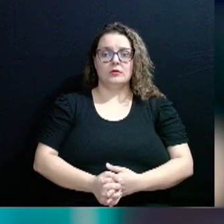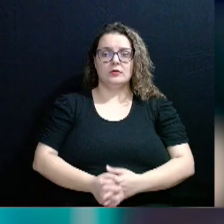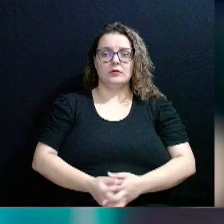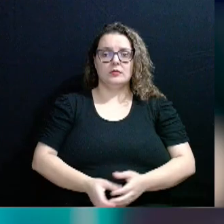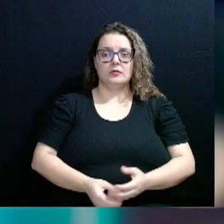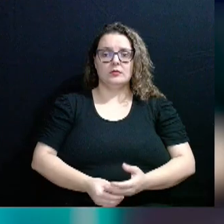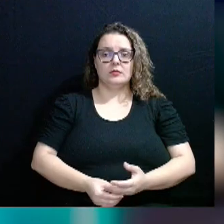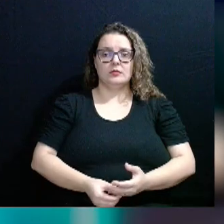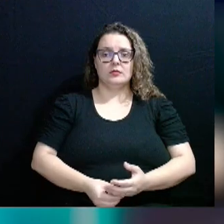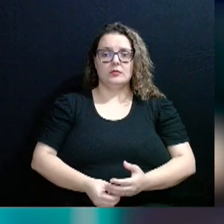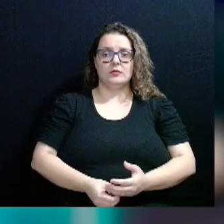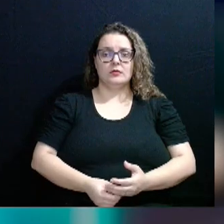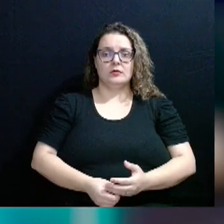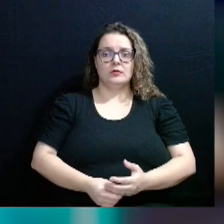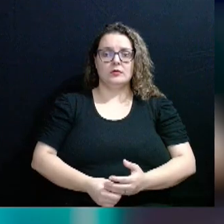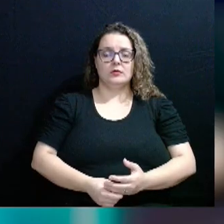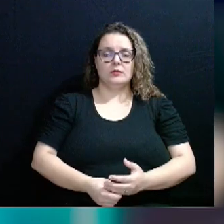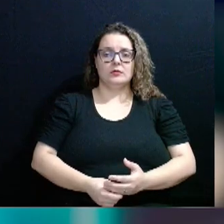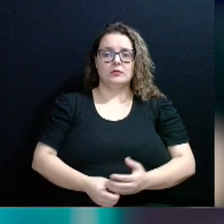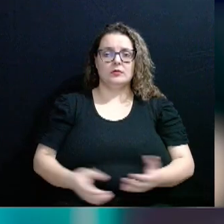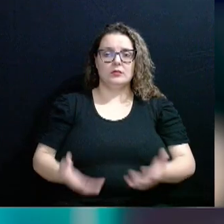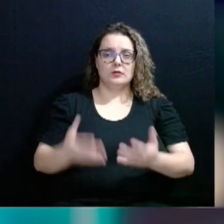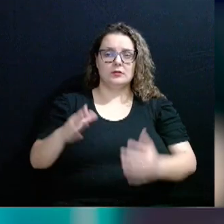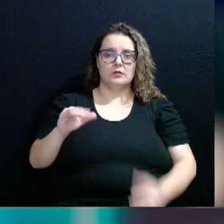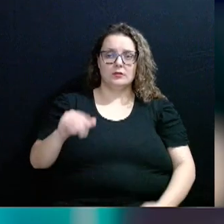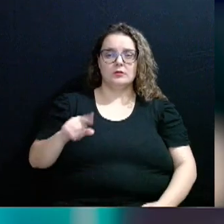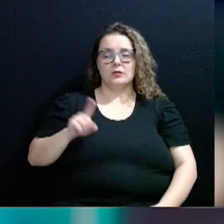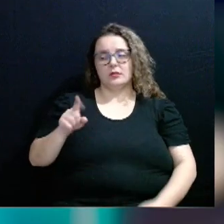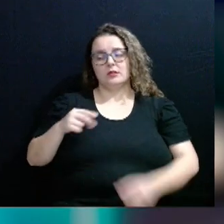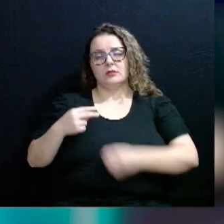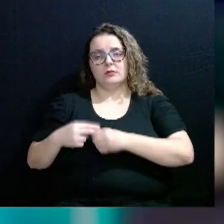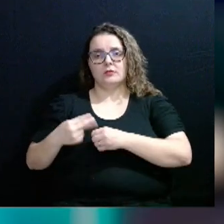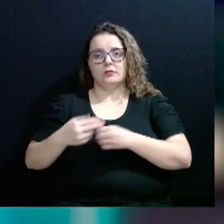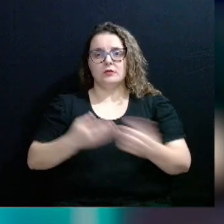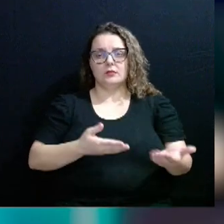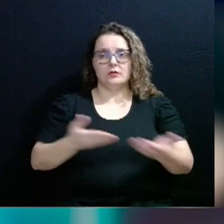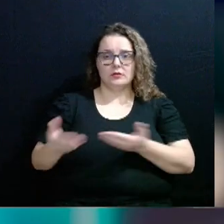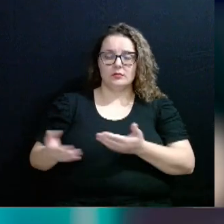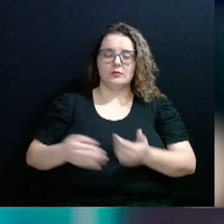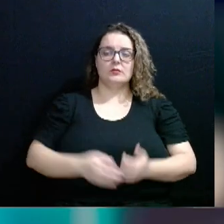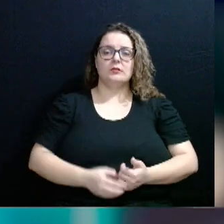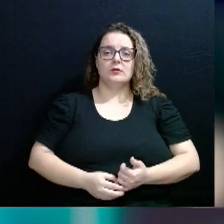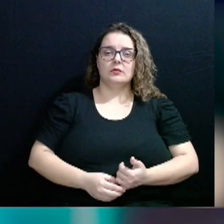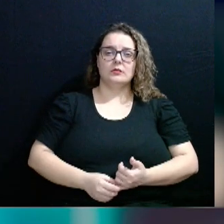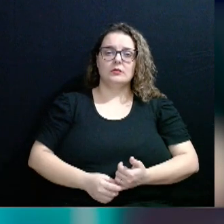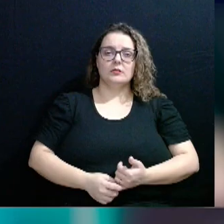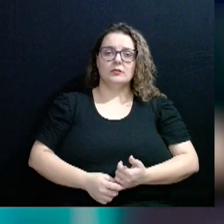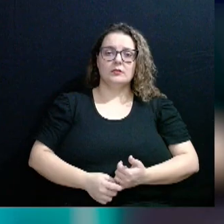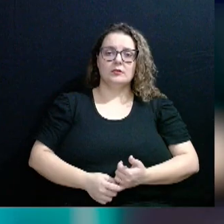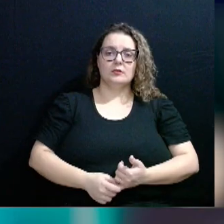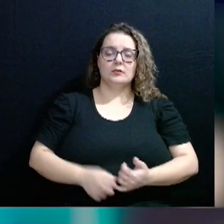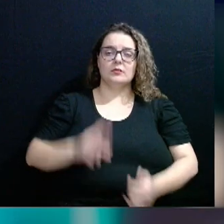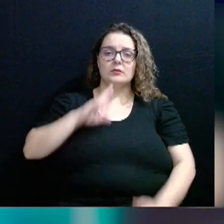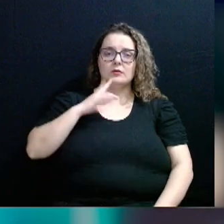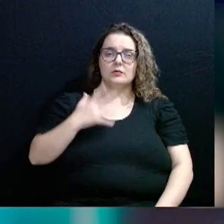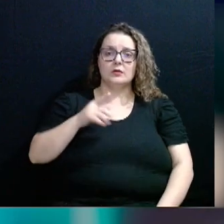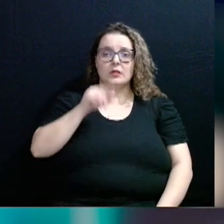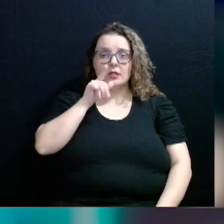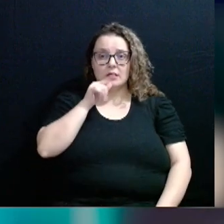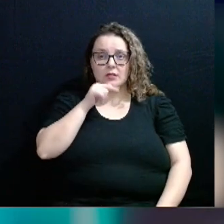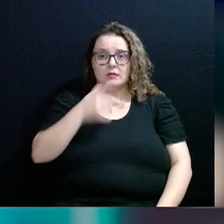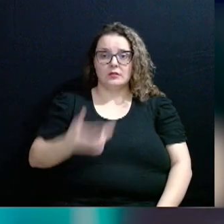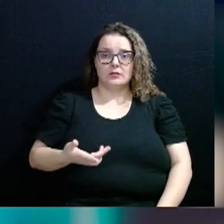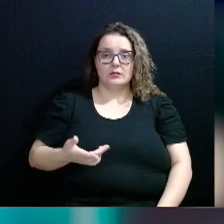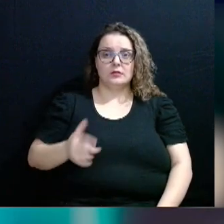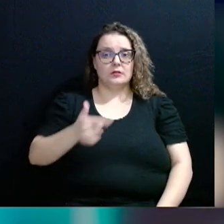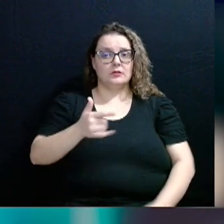científica na Unicamp, né, foi apresentado os resultados, e a água ela não possui metais pesados,